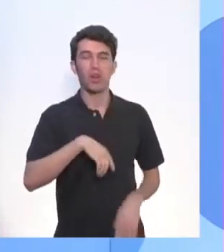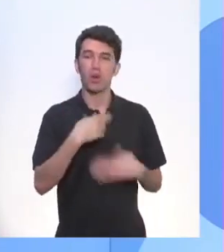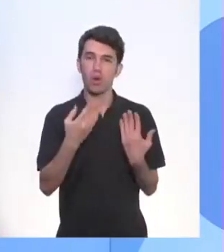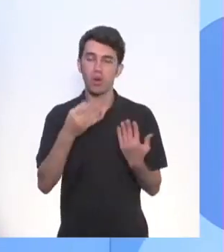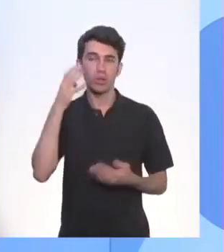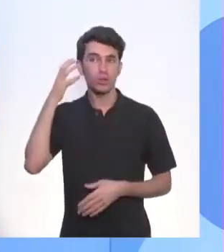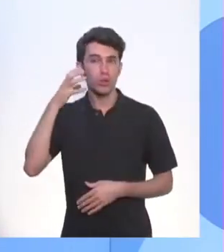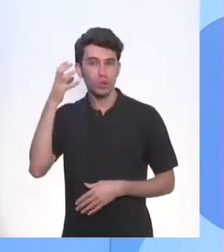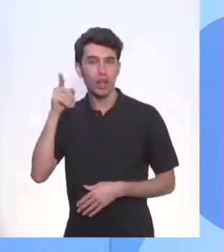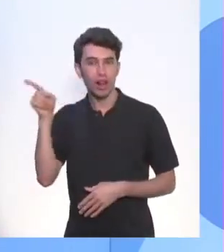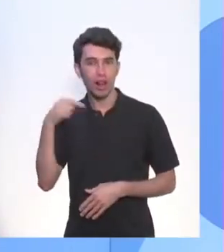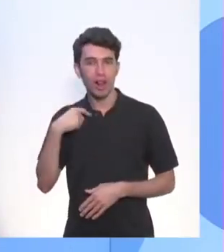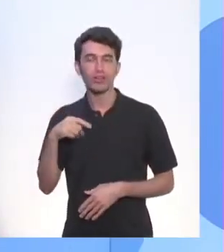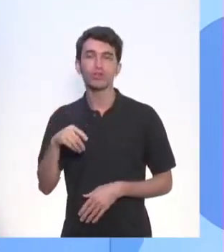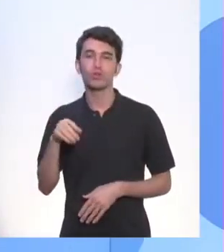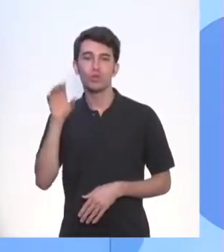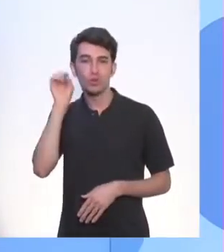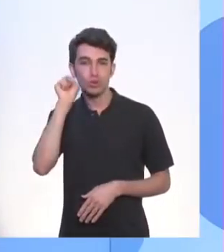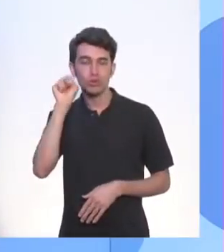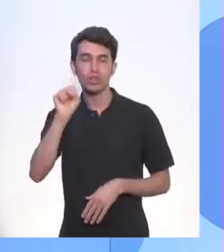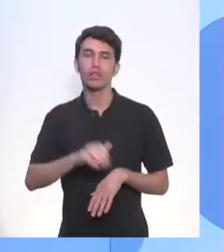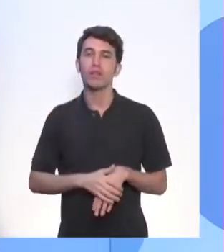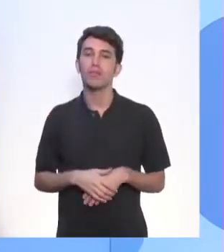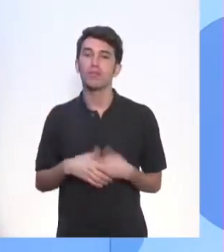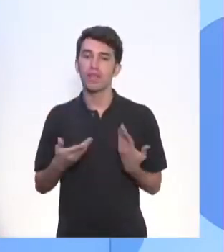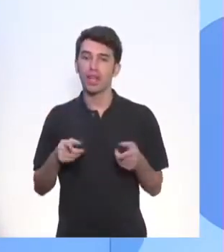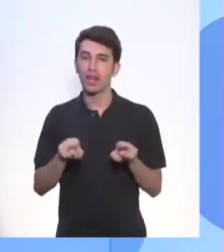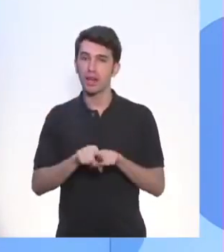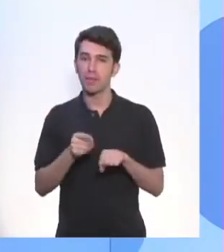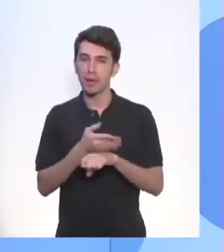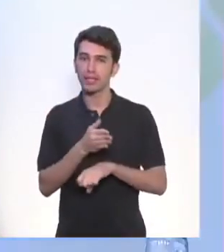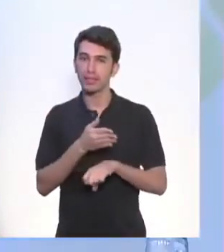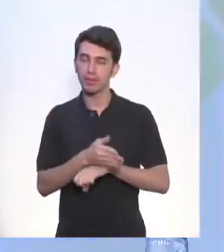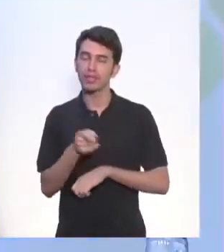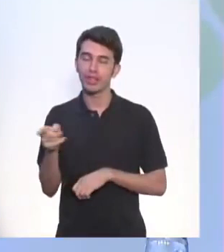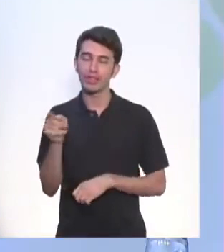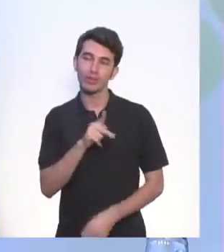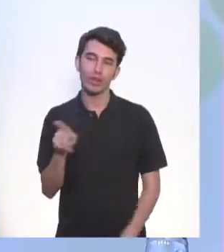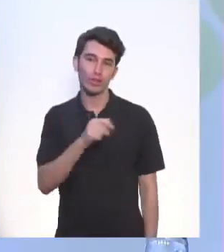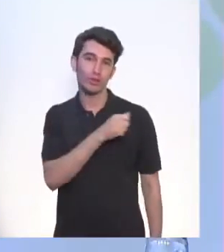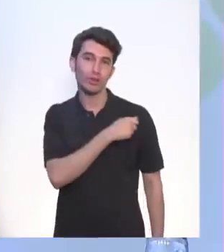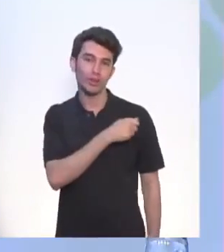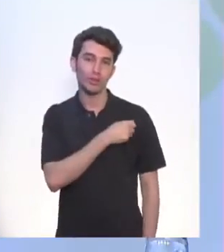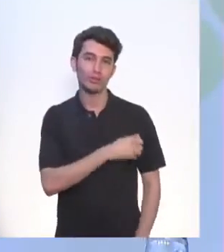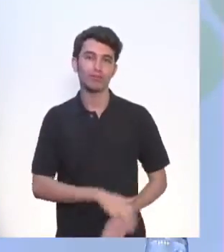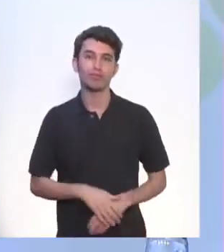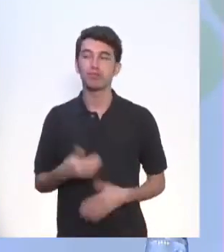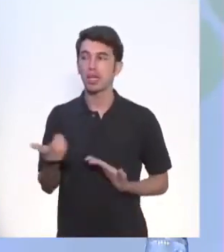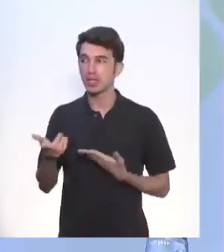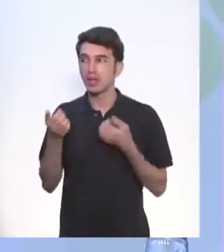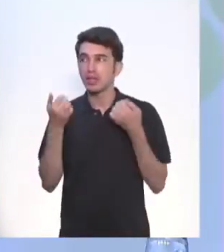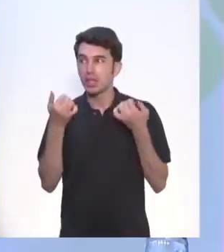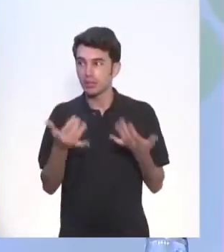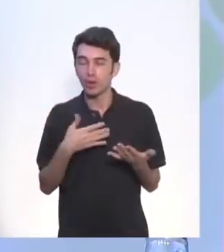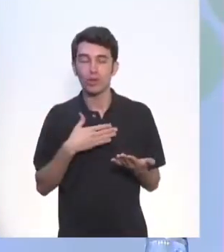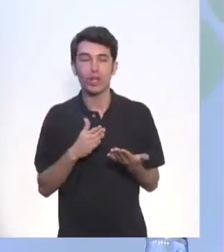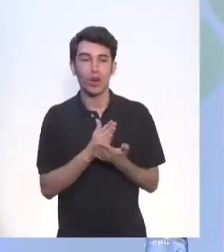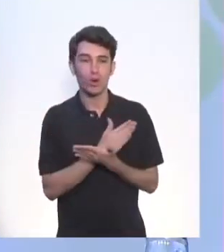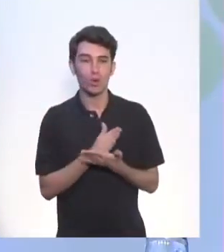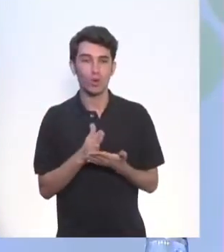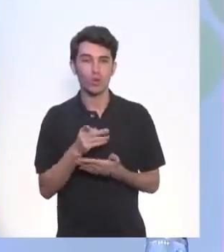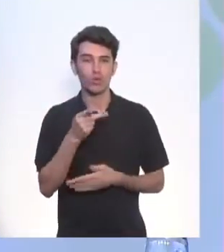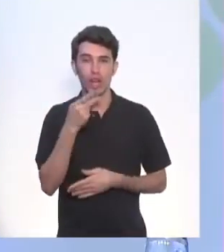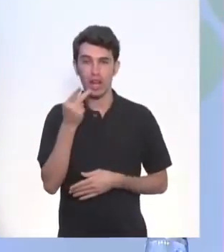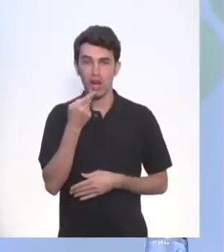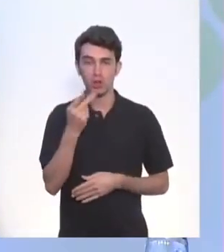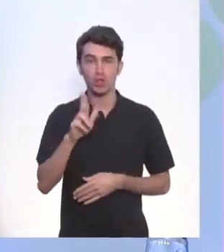no rádio. E aí a participação dos alunos e os nossos professores, Pro. Bom, então eles comentaram que já leram, alguns ainda falaram que